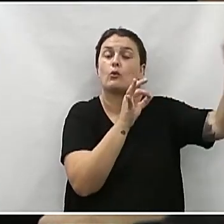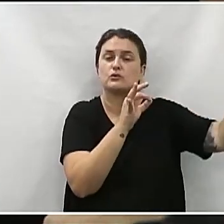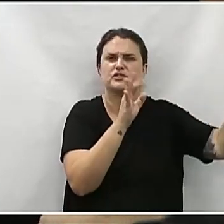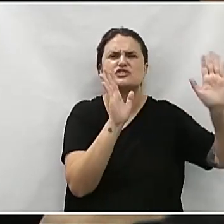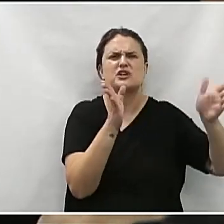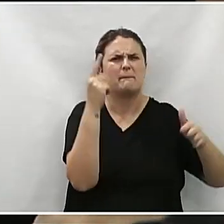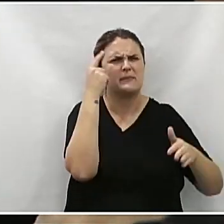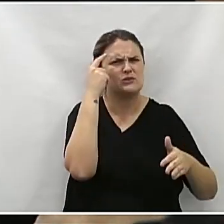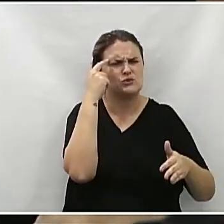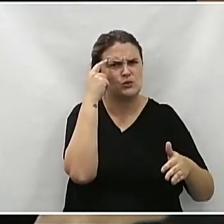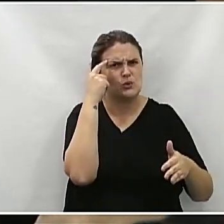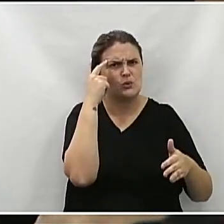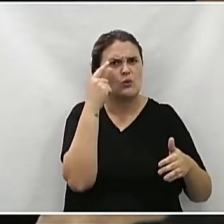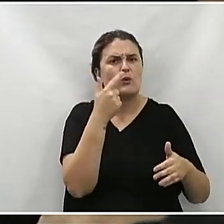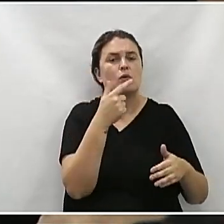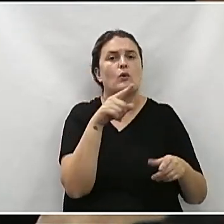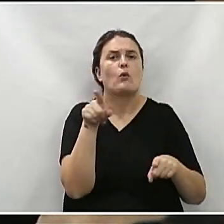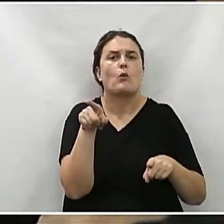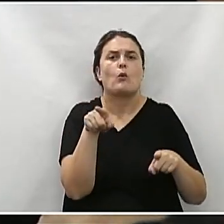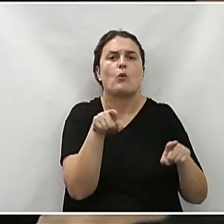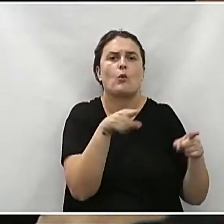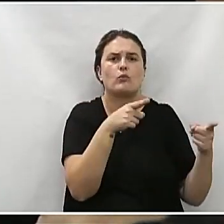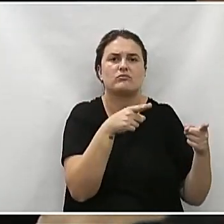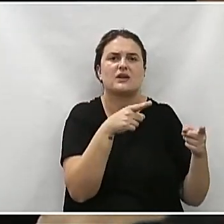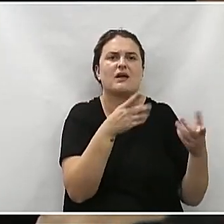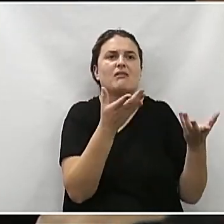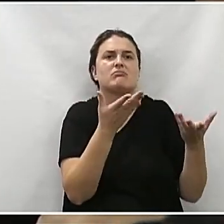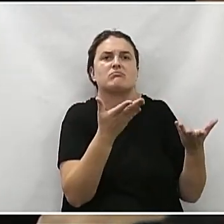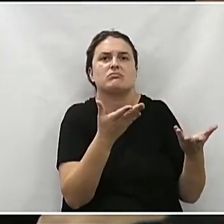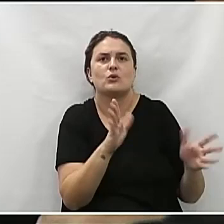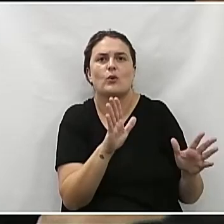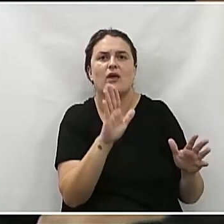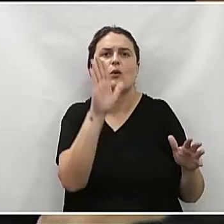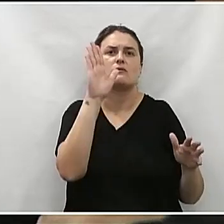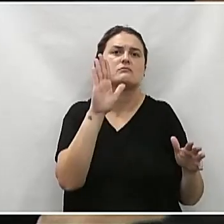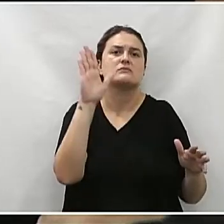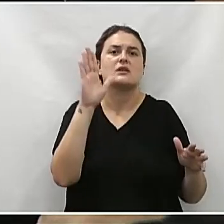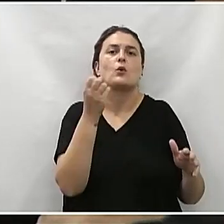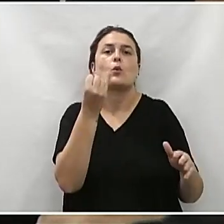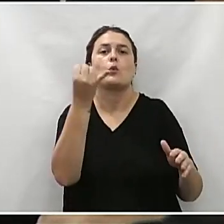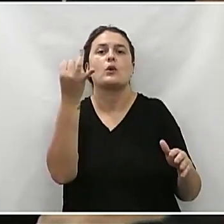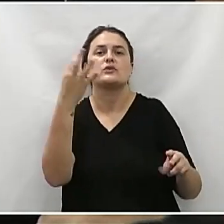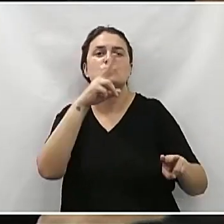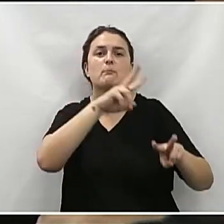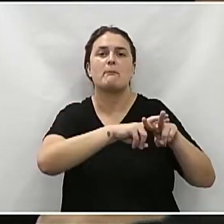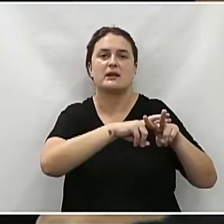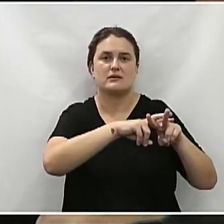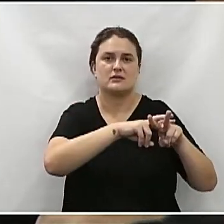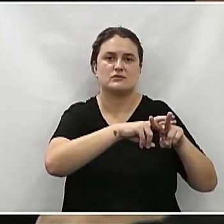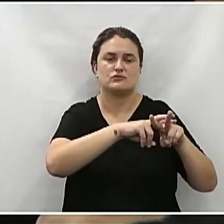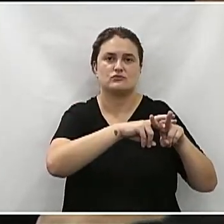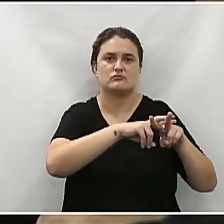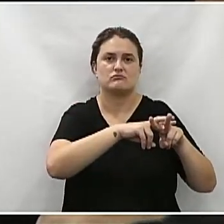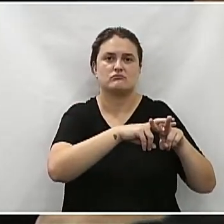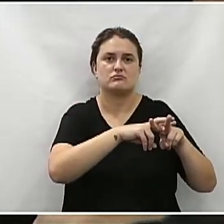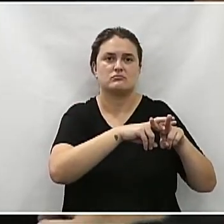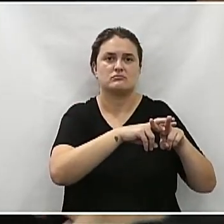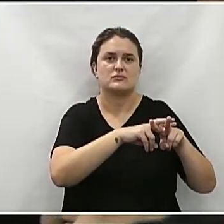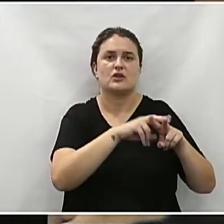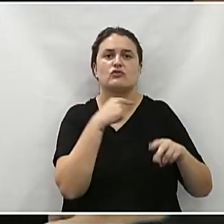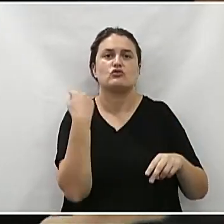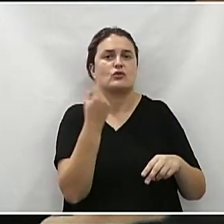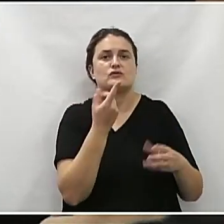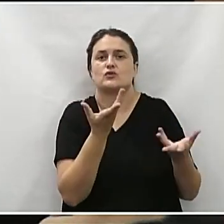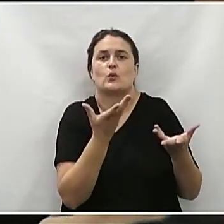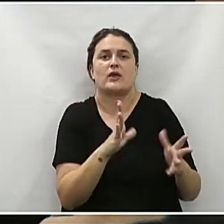anteriormente nós só fomos contrários a um período onde não queriam se manifestar quantos presos seriam colocados e nós não